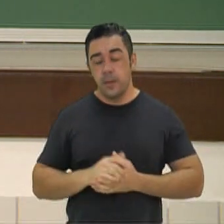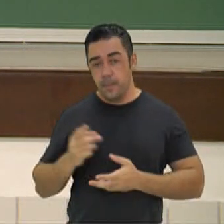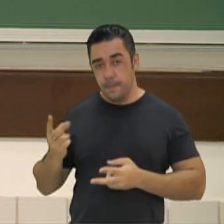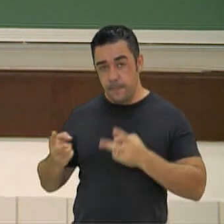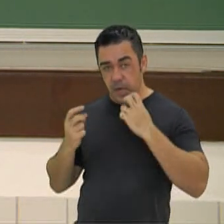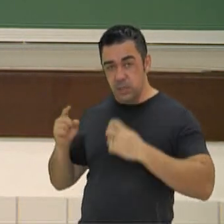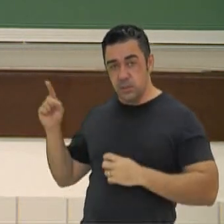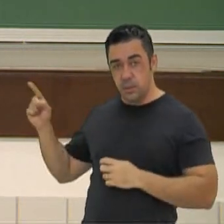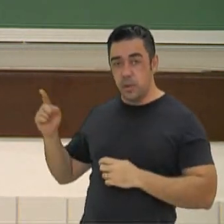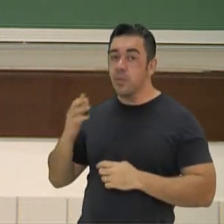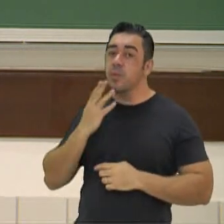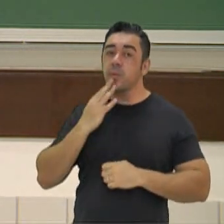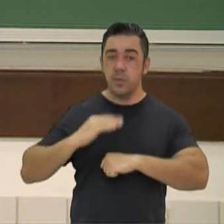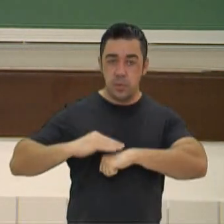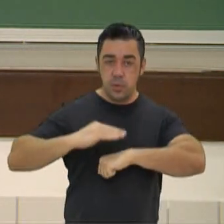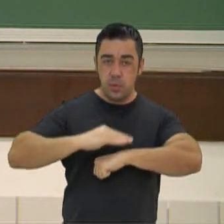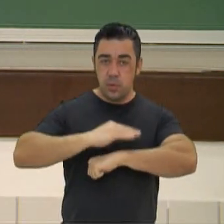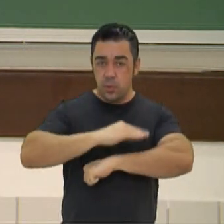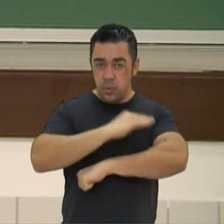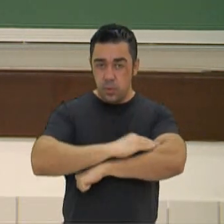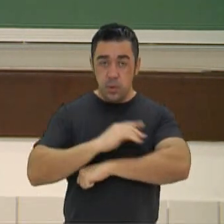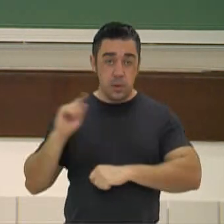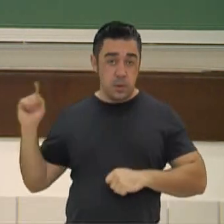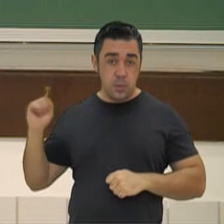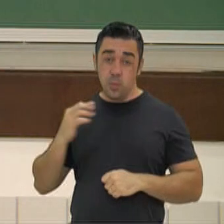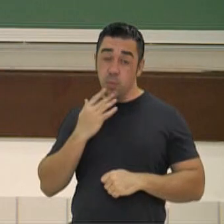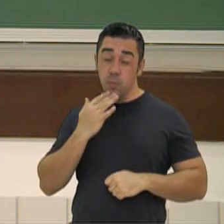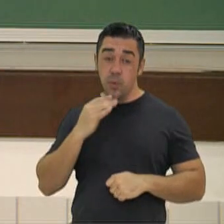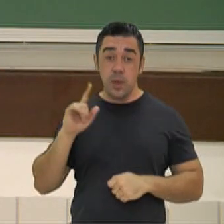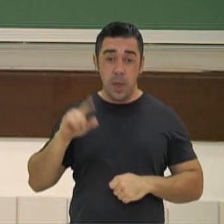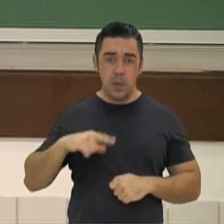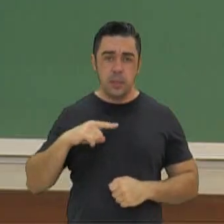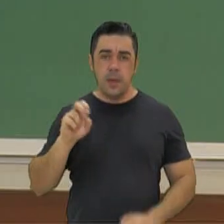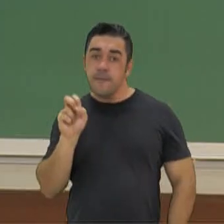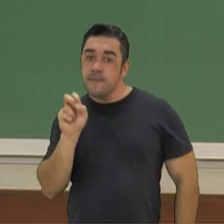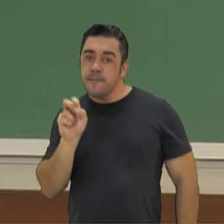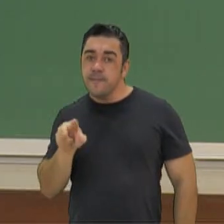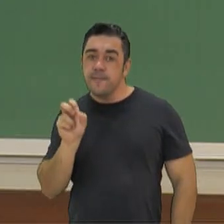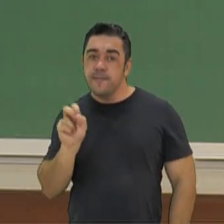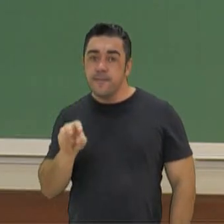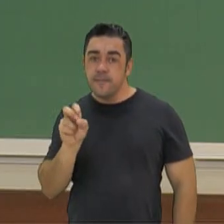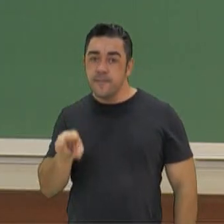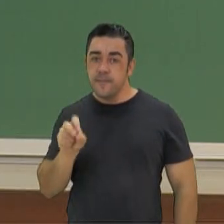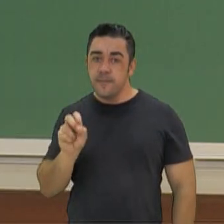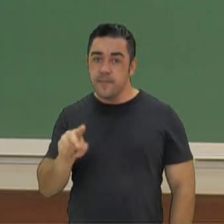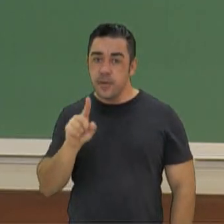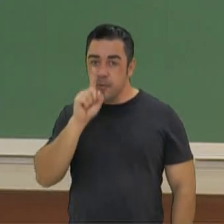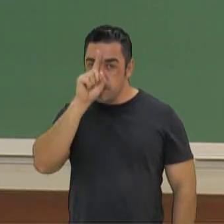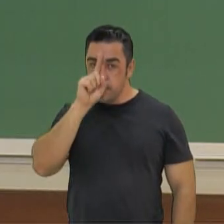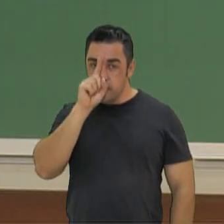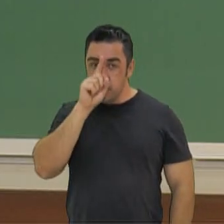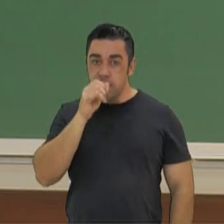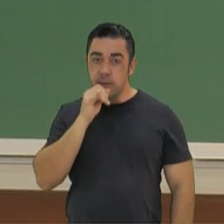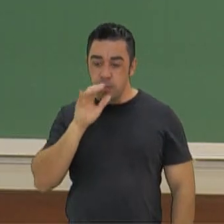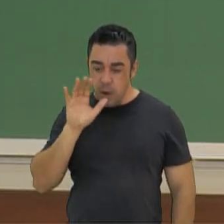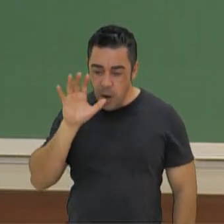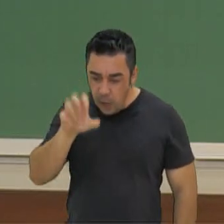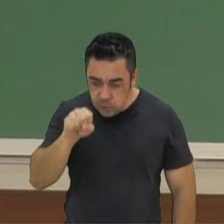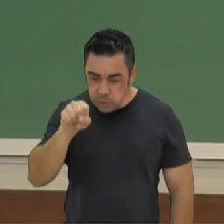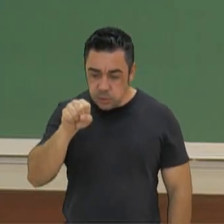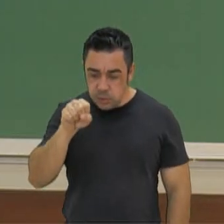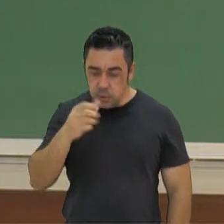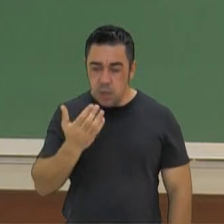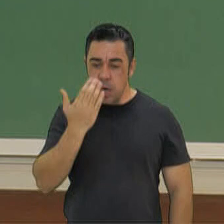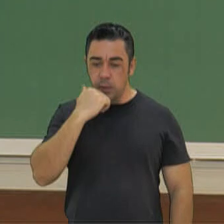Notem que geralmente quando nós temos bichos dessa forma, esses bichos eles querem advertir um predador. Tá? Opa, eu